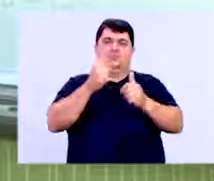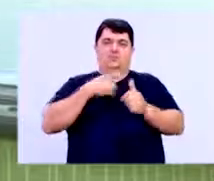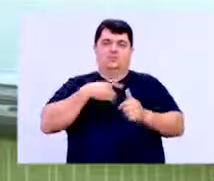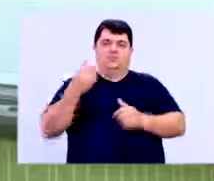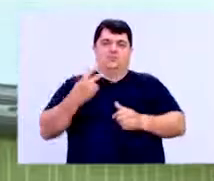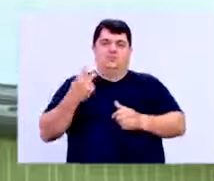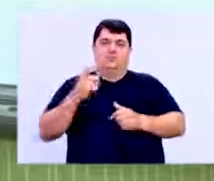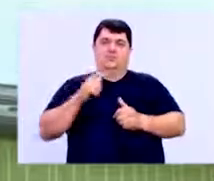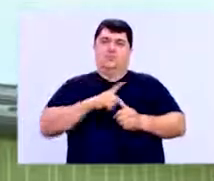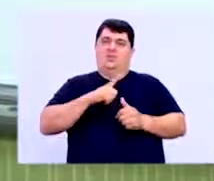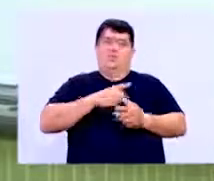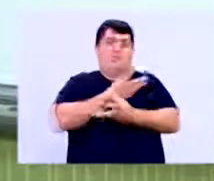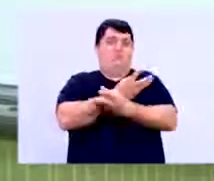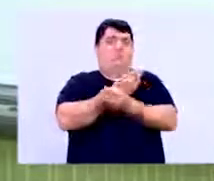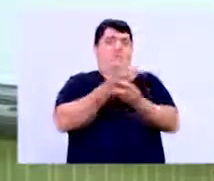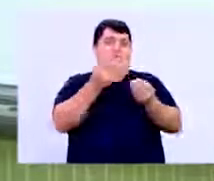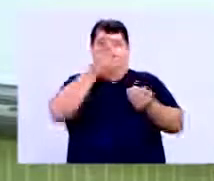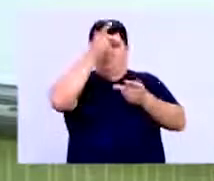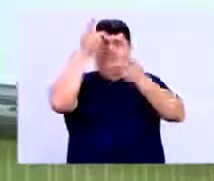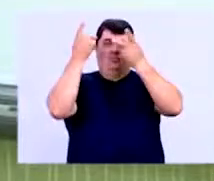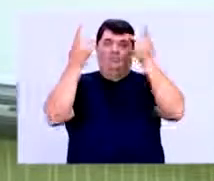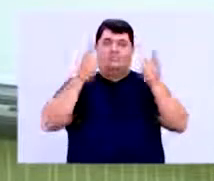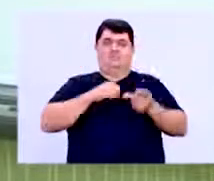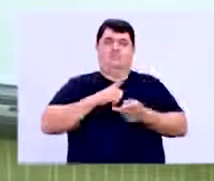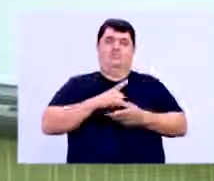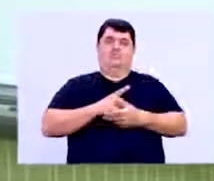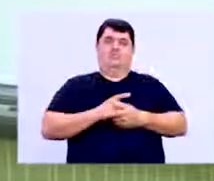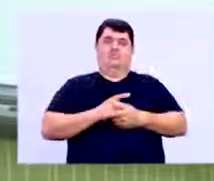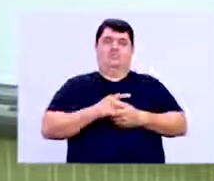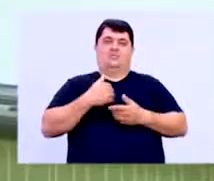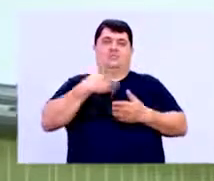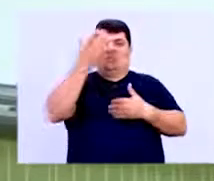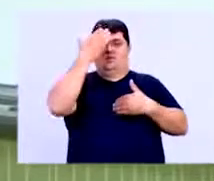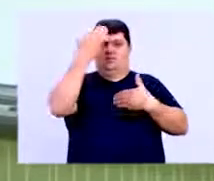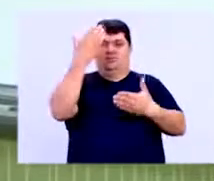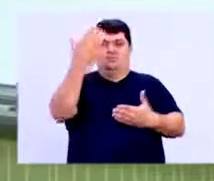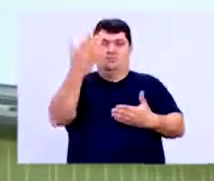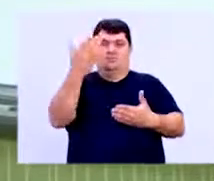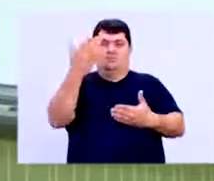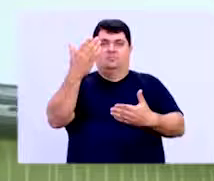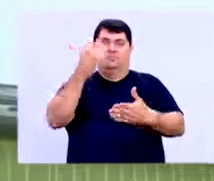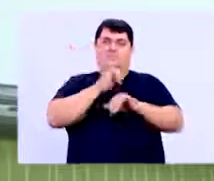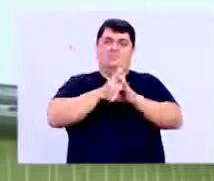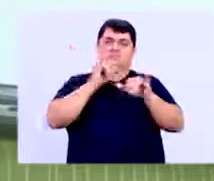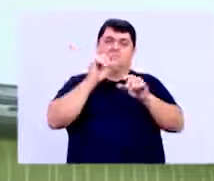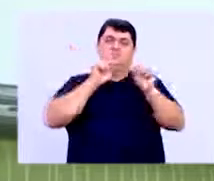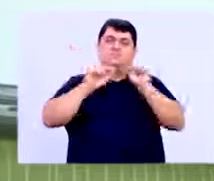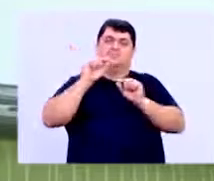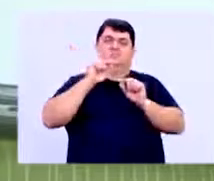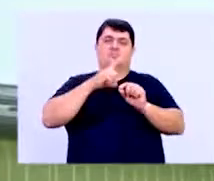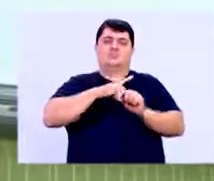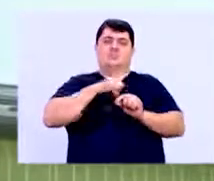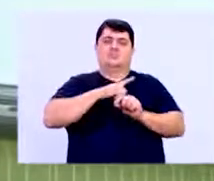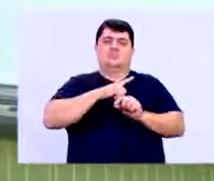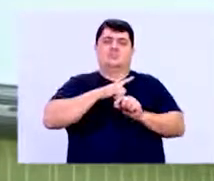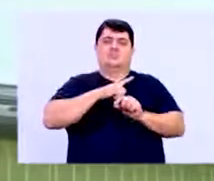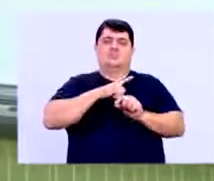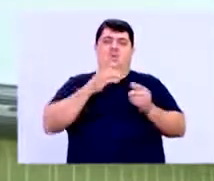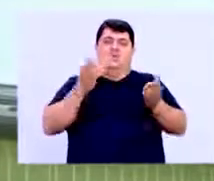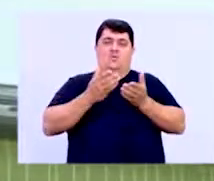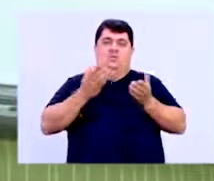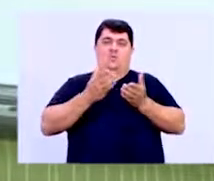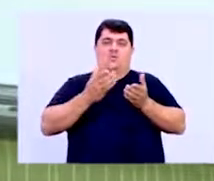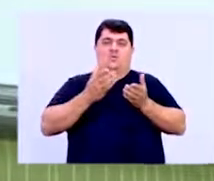tem nós dois aqui, não, mas tem um pessoal por trás disso tudo, certo? Queria agradecer a todos e dizer para vocês o seguinte, olha, hoje